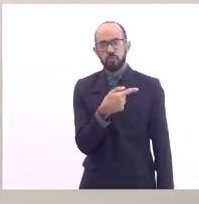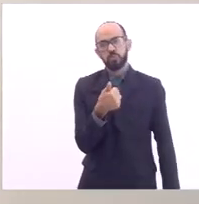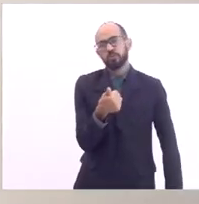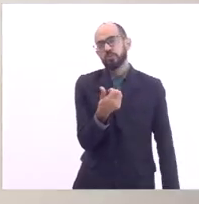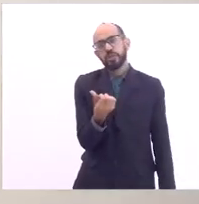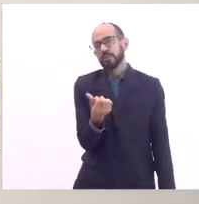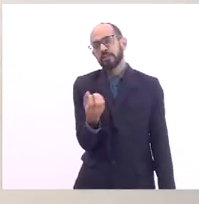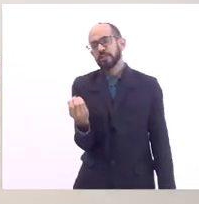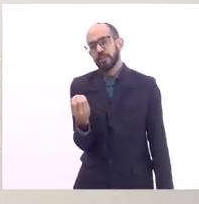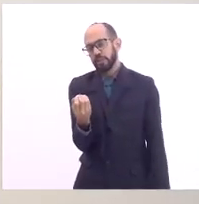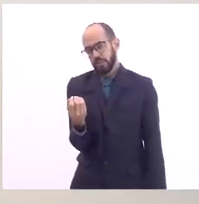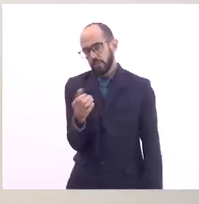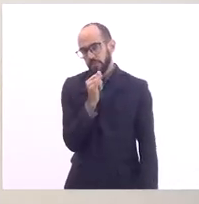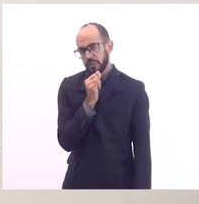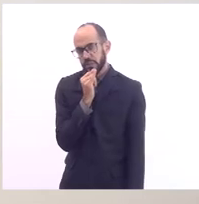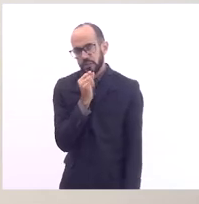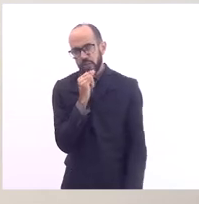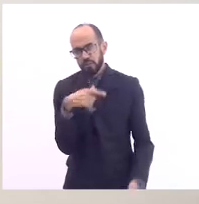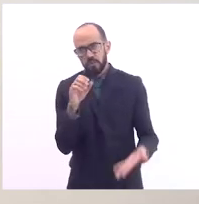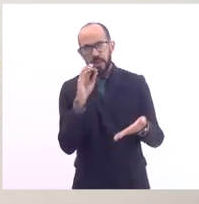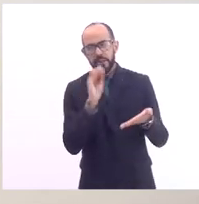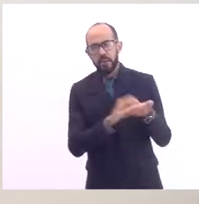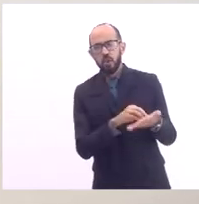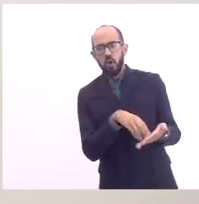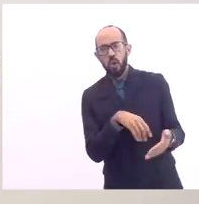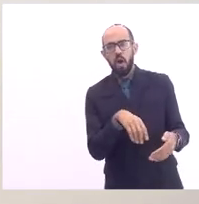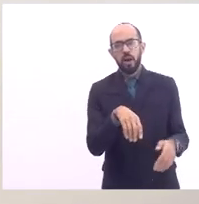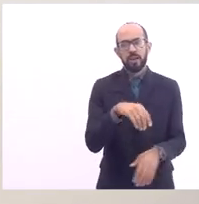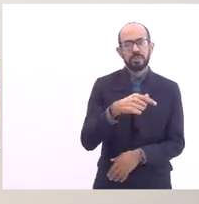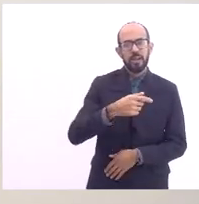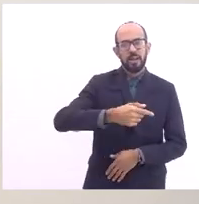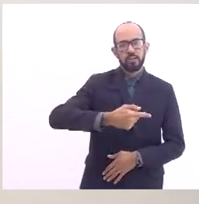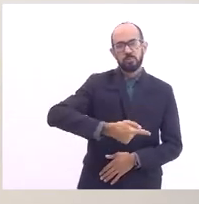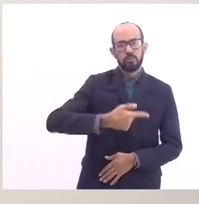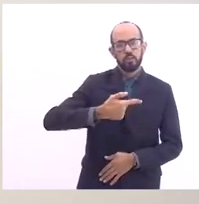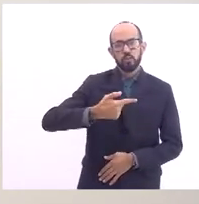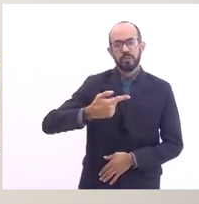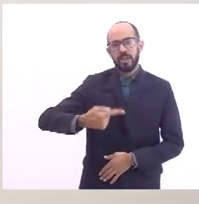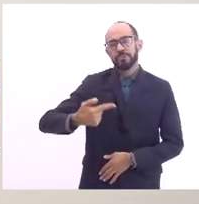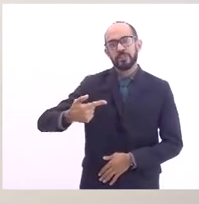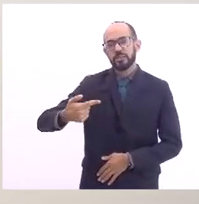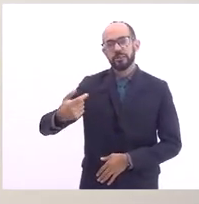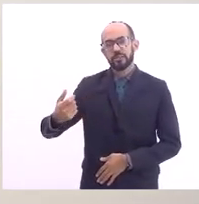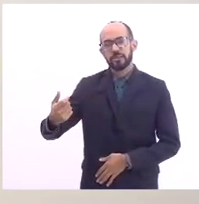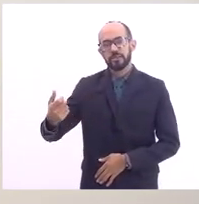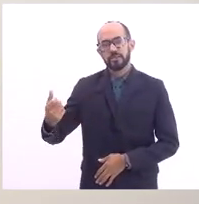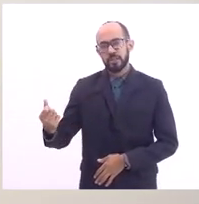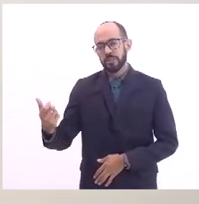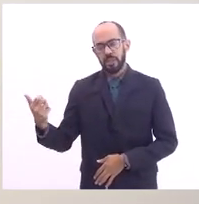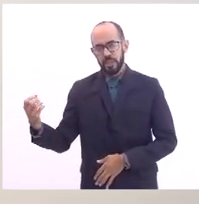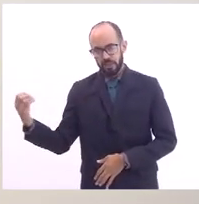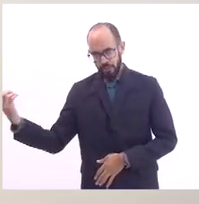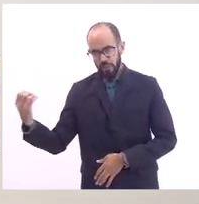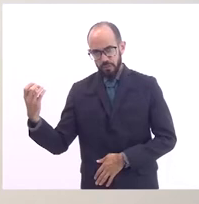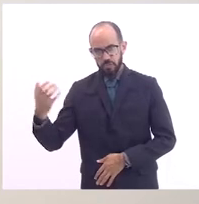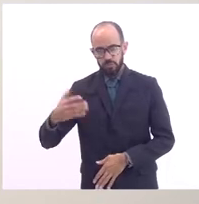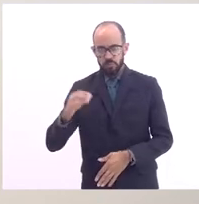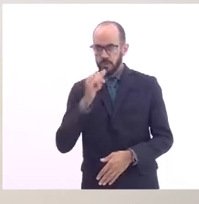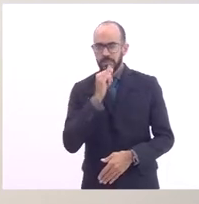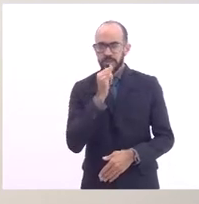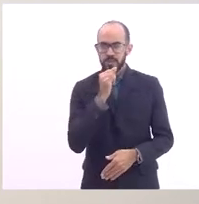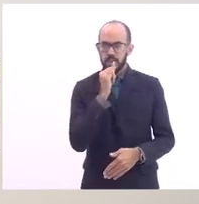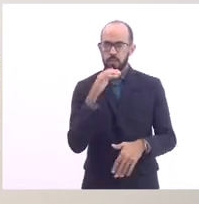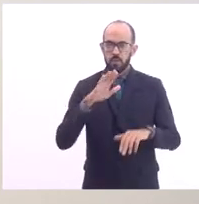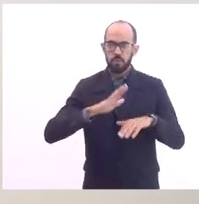7.161 kW, por equívoco, o leiturista colocou 7.761 kW, fazendo com que o